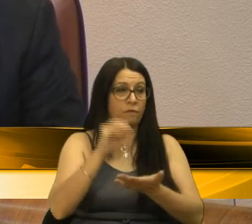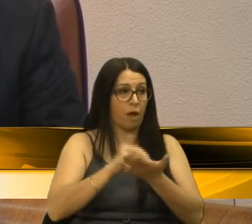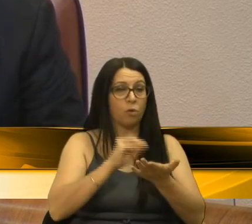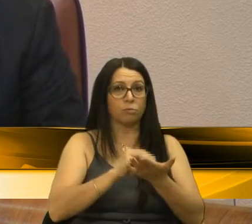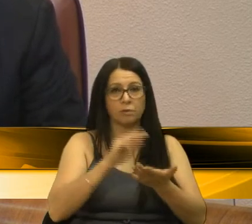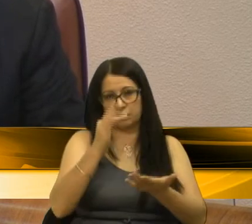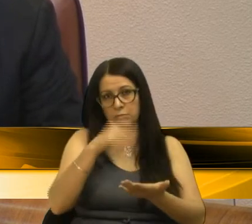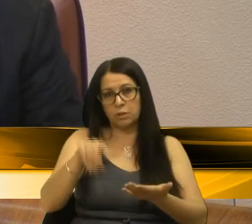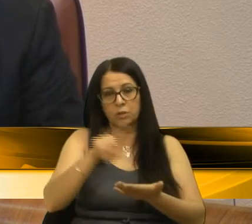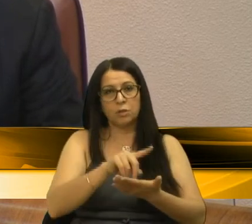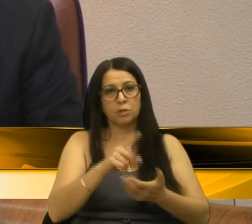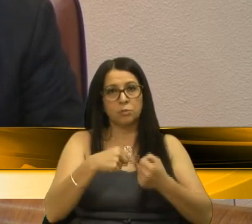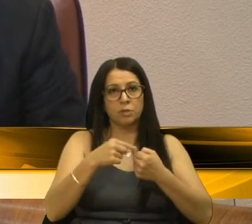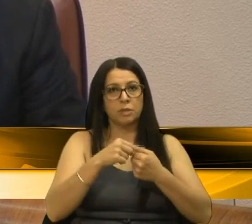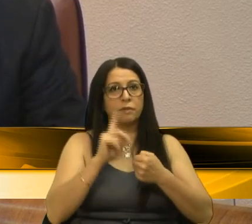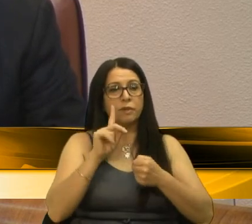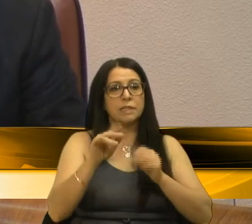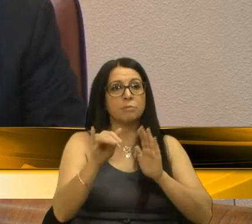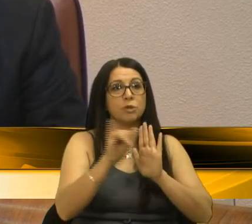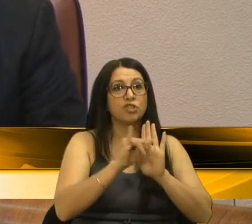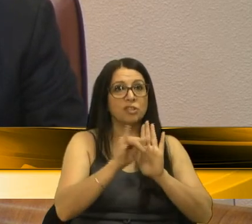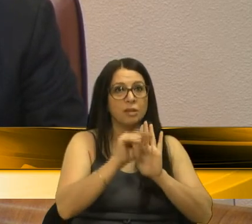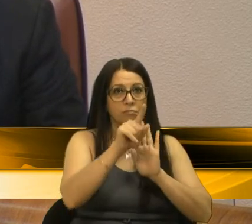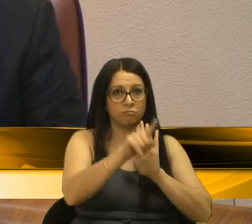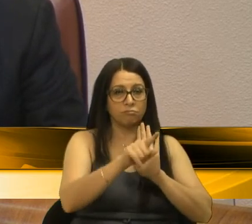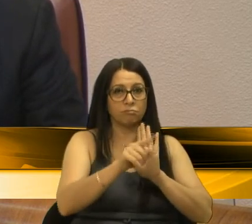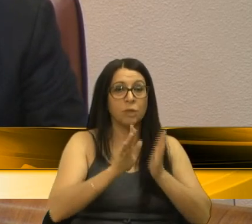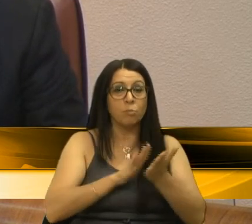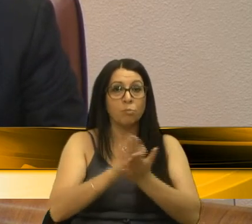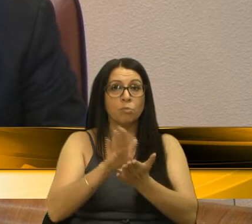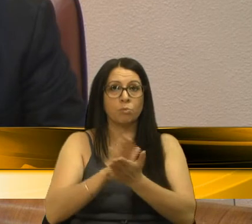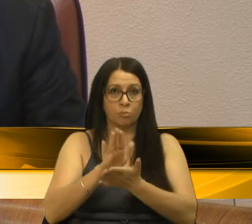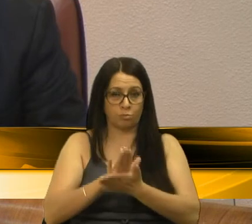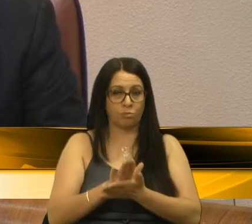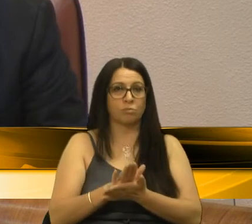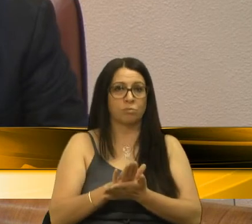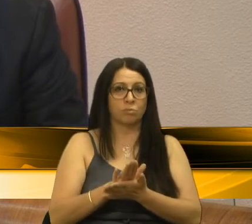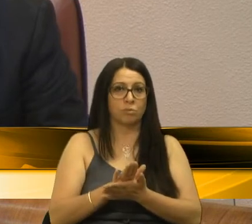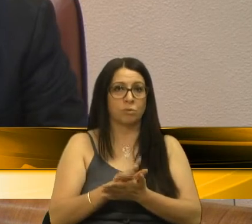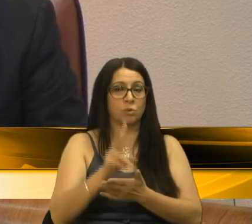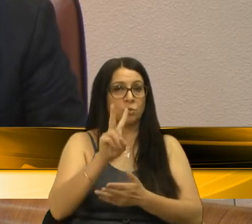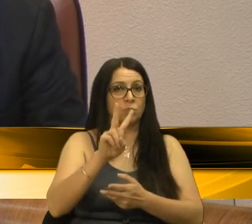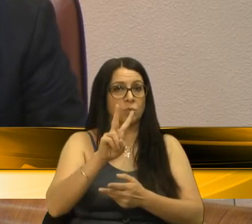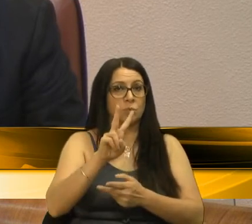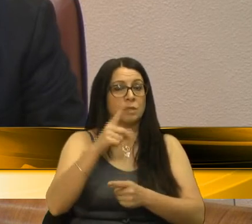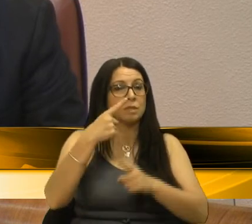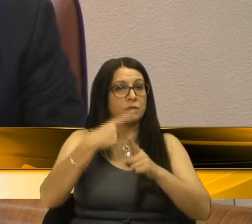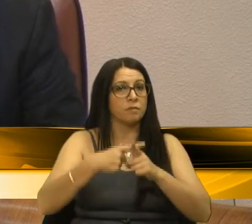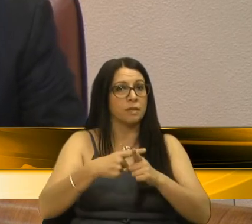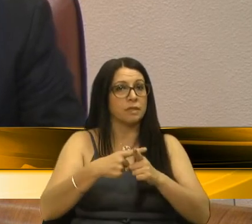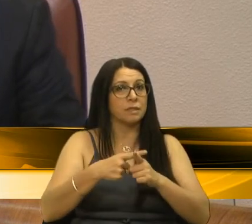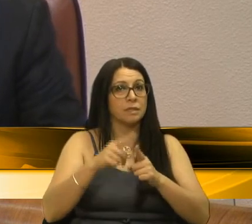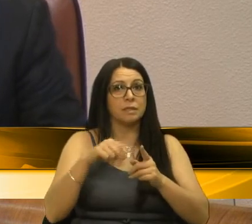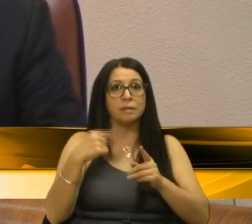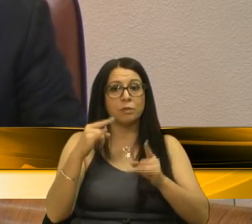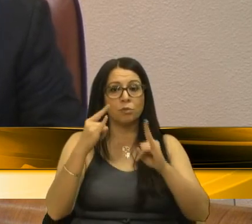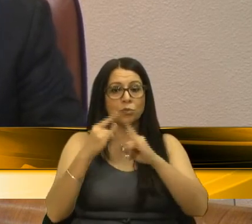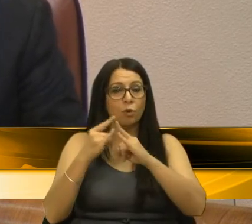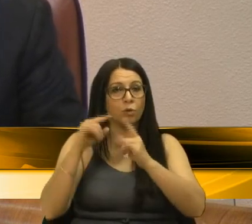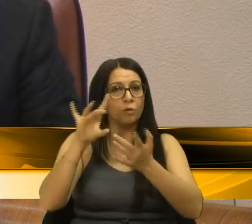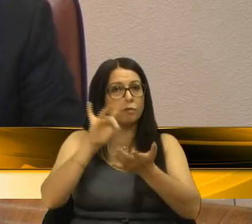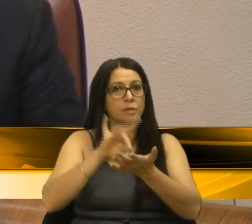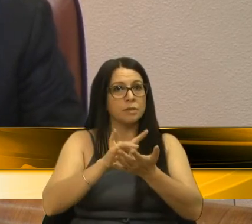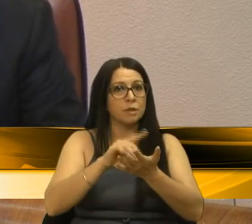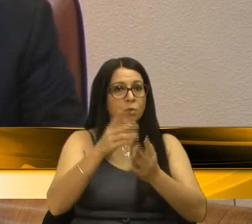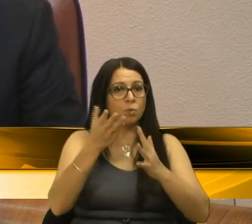notificação far-se-á por edital, publicado 2 vezes no órgão oficial, com intervalo de 3